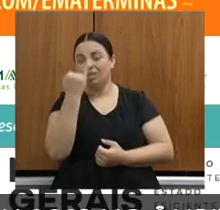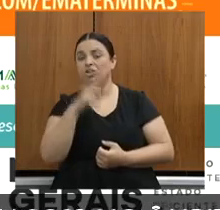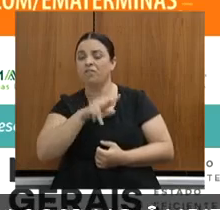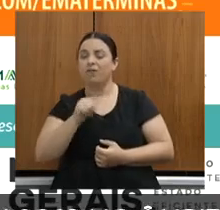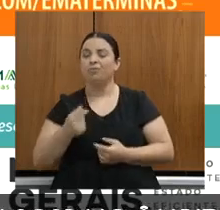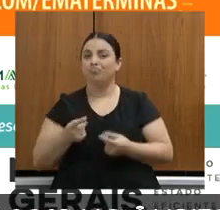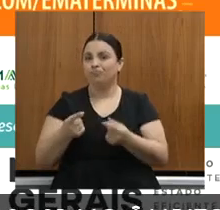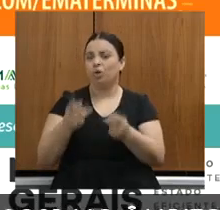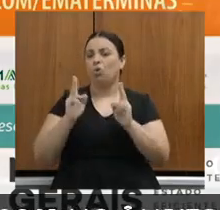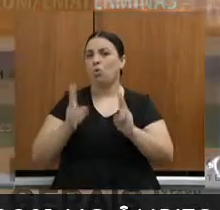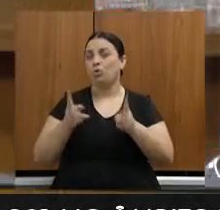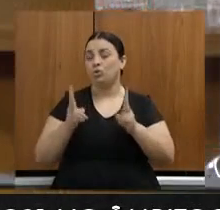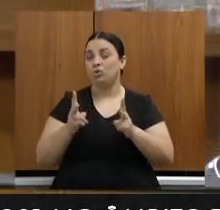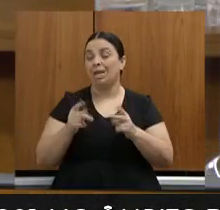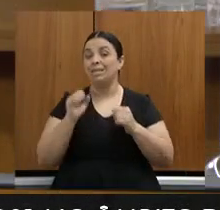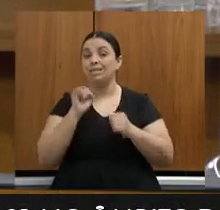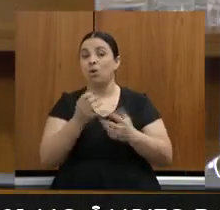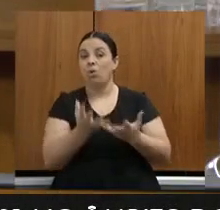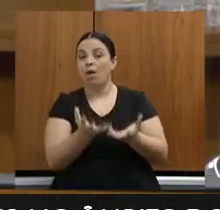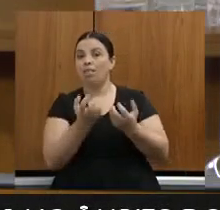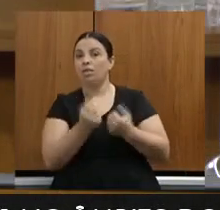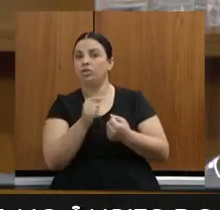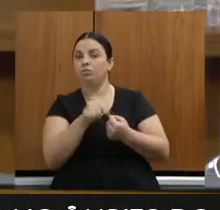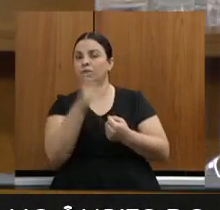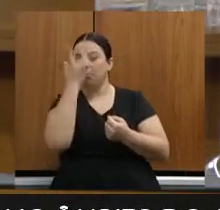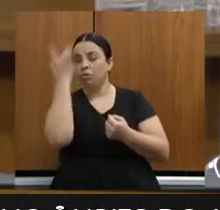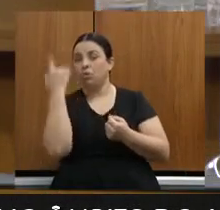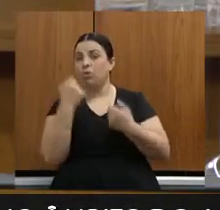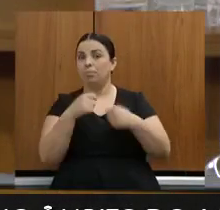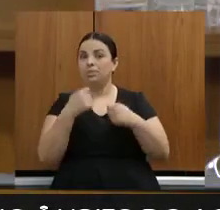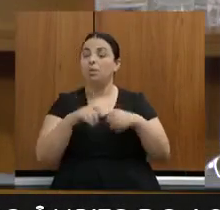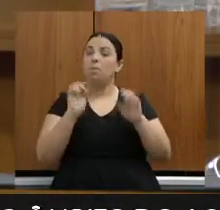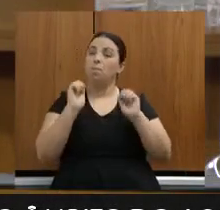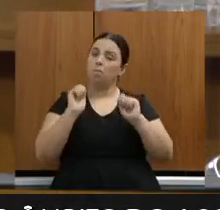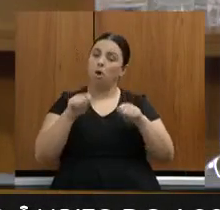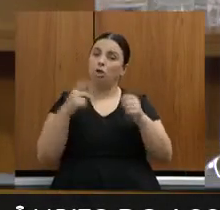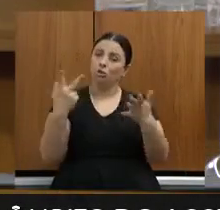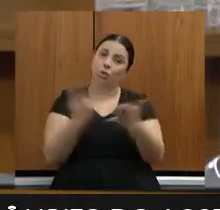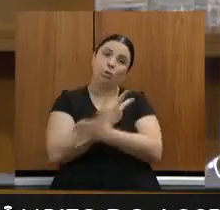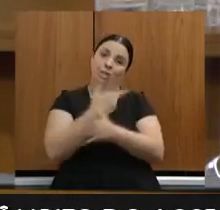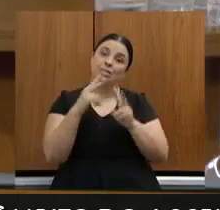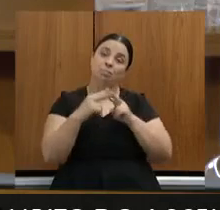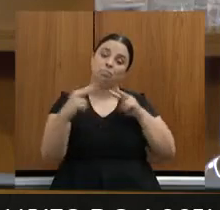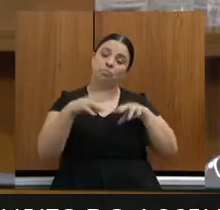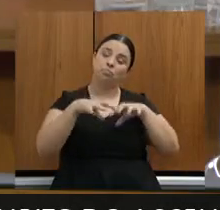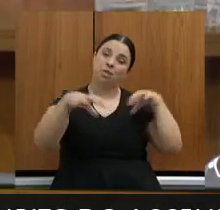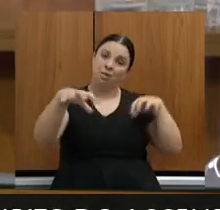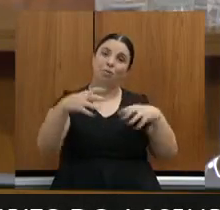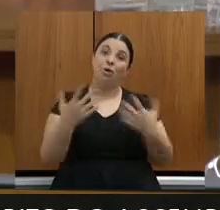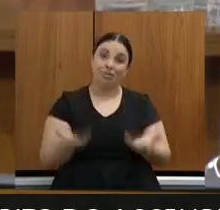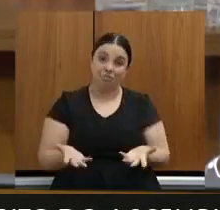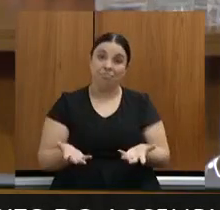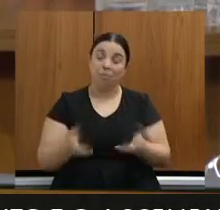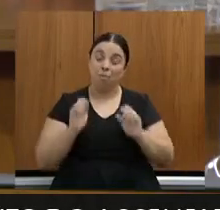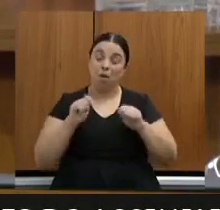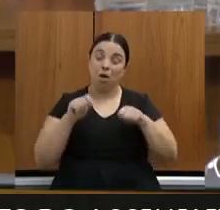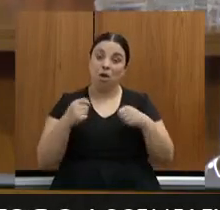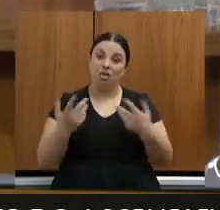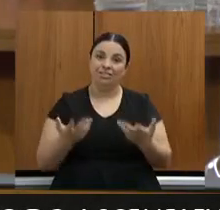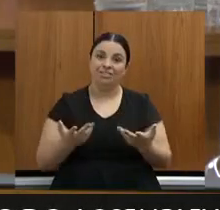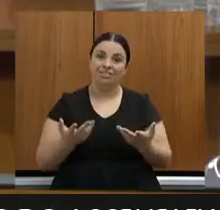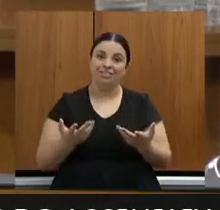dependendo do tipo de atendimento que o produtor precisa ele pode ser feito de forma remota é claro que